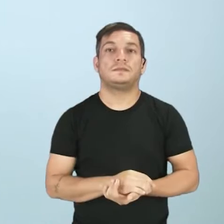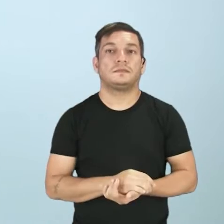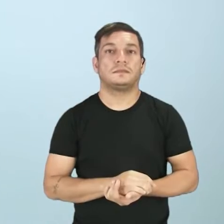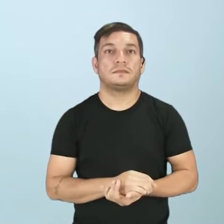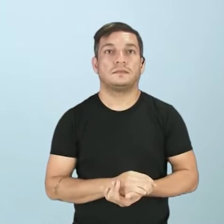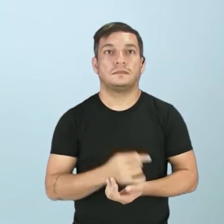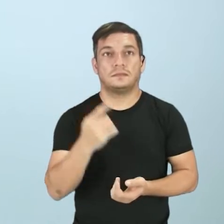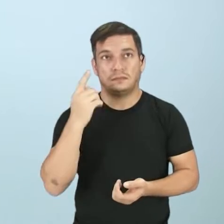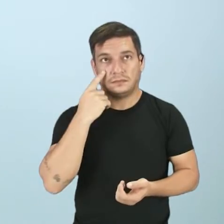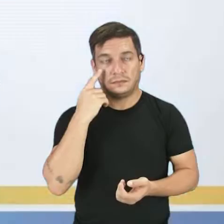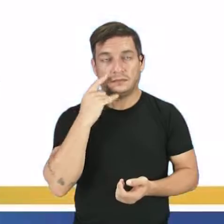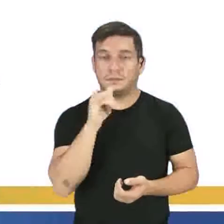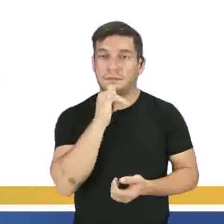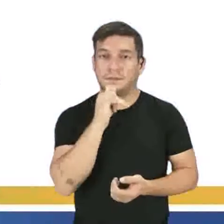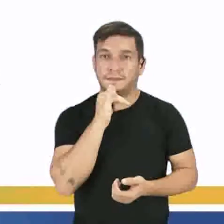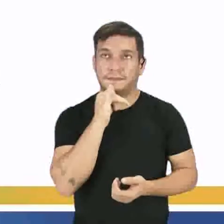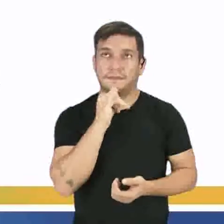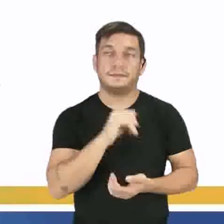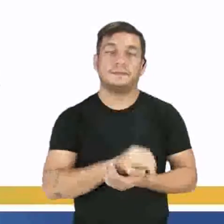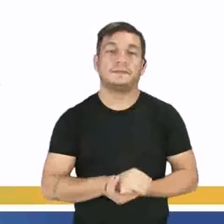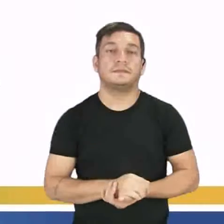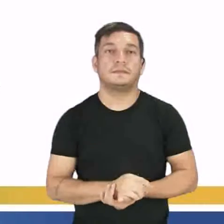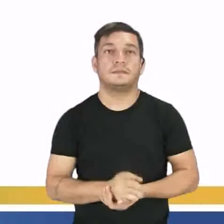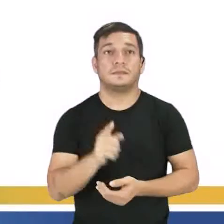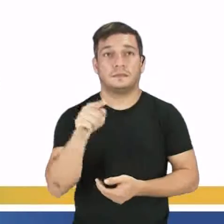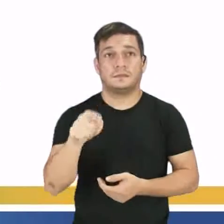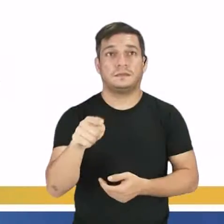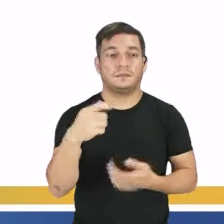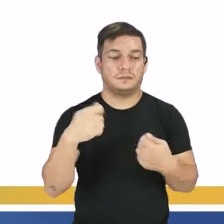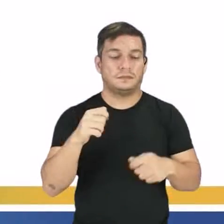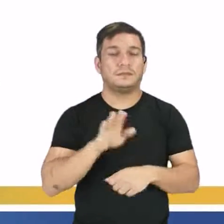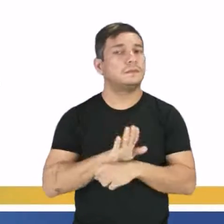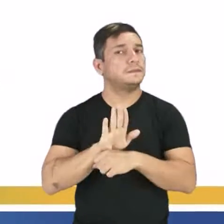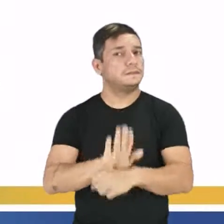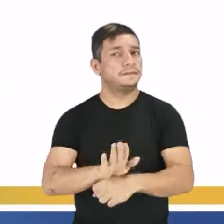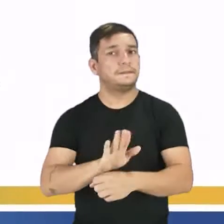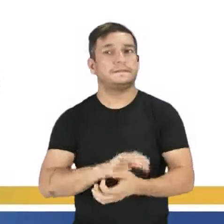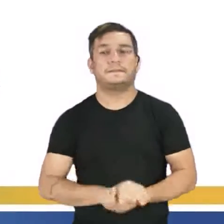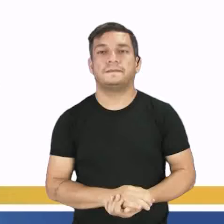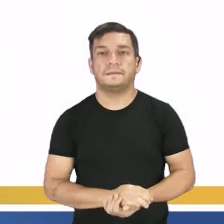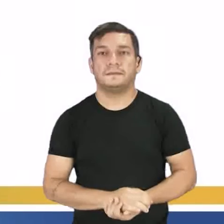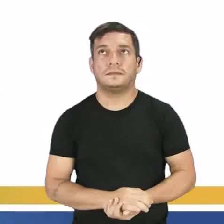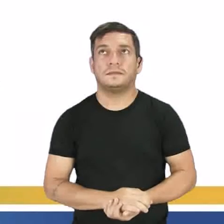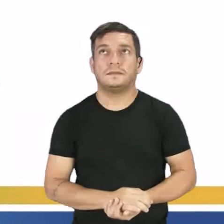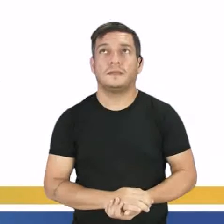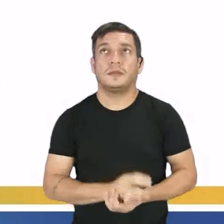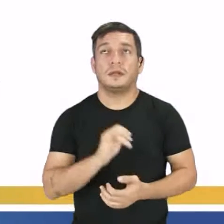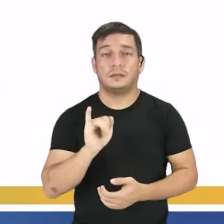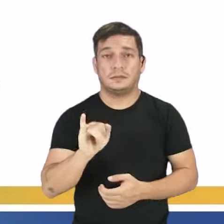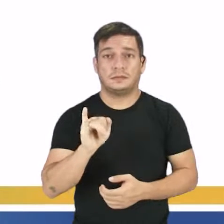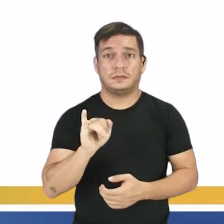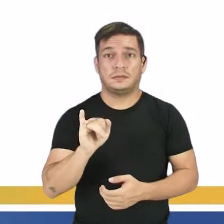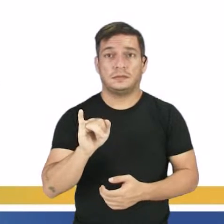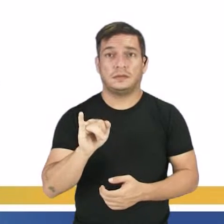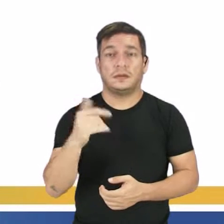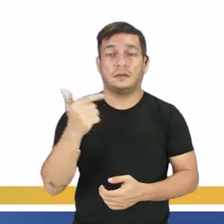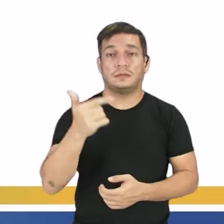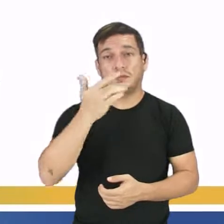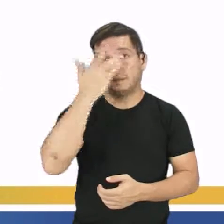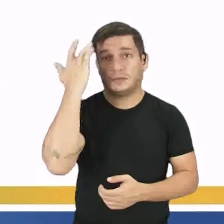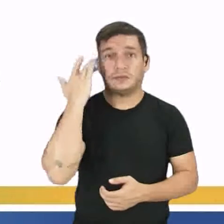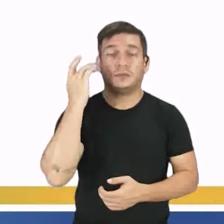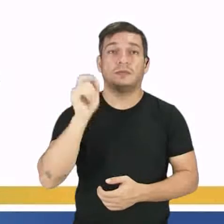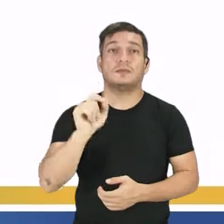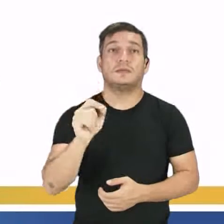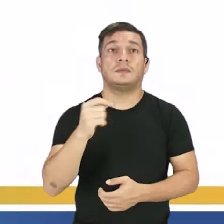vamos ver aqui alguns exemplos. Você precisa de ajuda, né? E se fosse na segunda